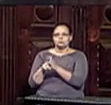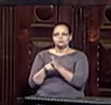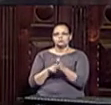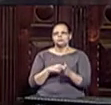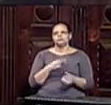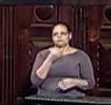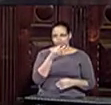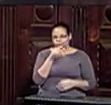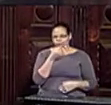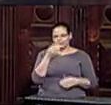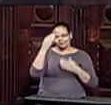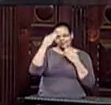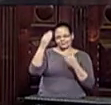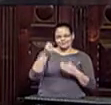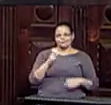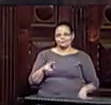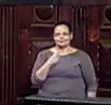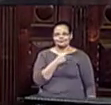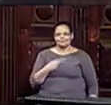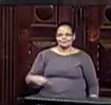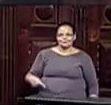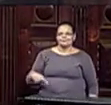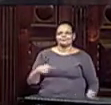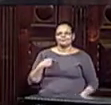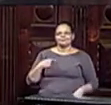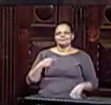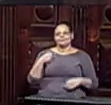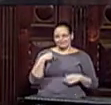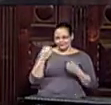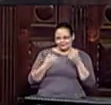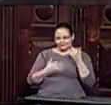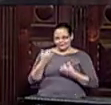essas sugestões. Muito obrigada, senhor presidente. Eram essas as minhas considerações.